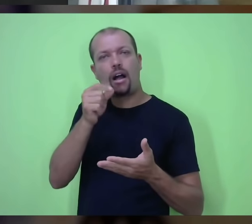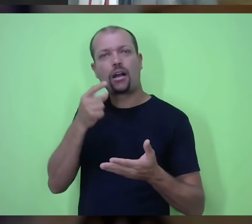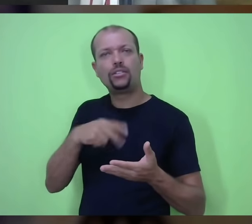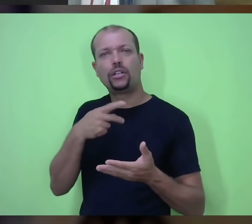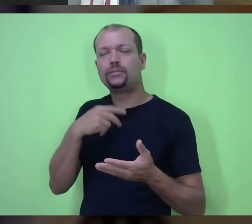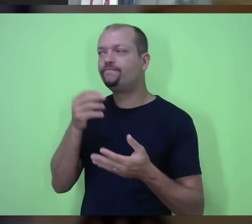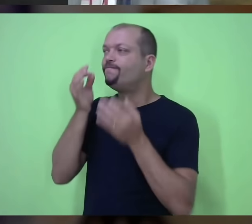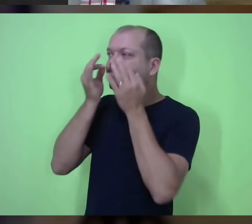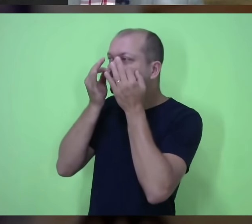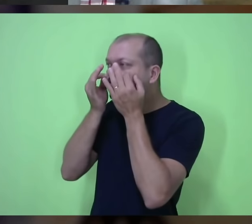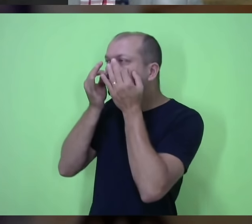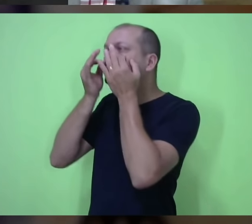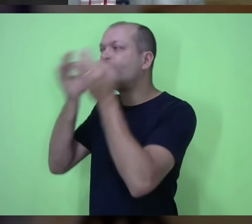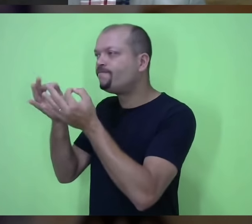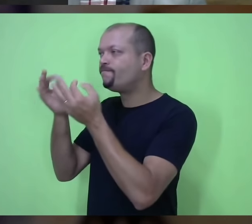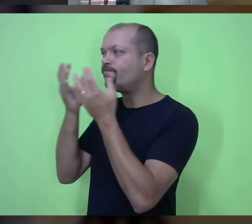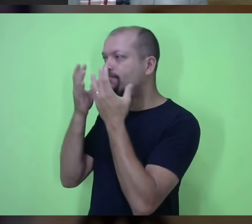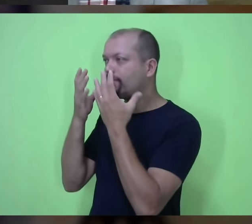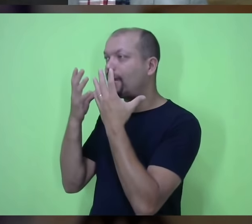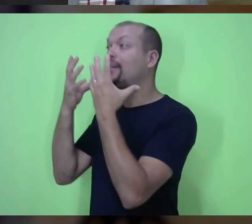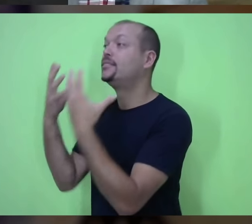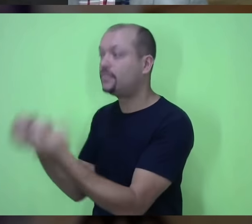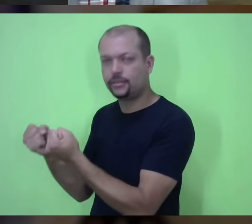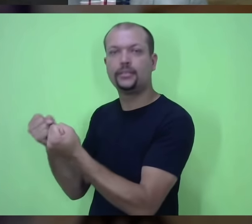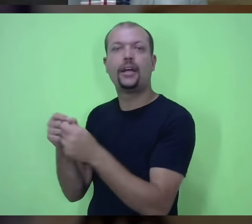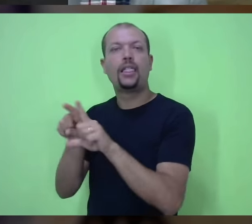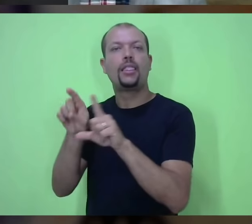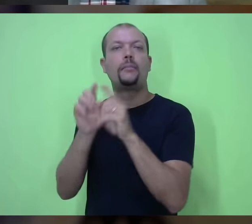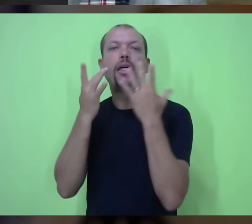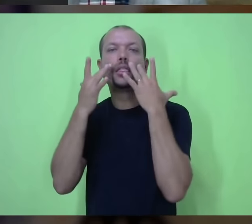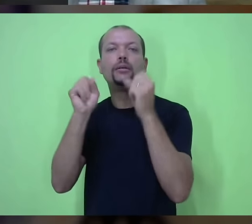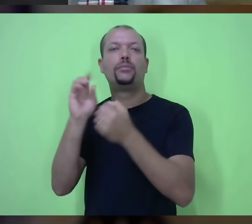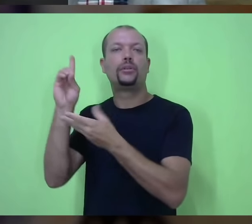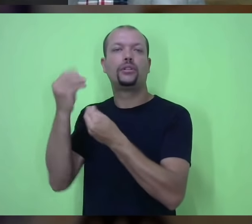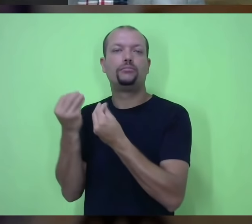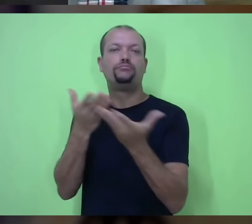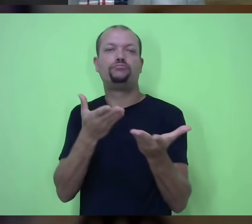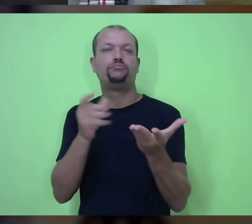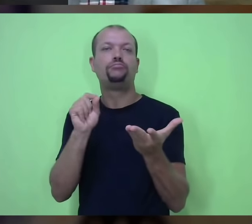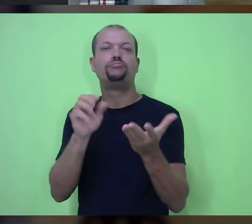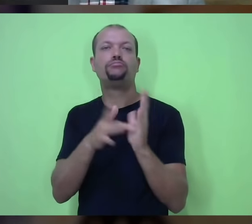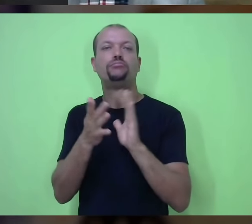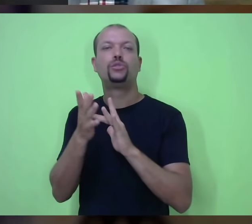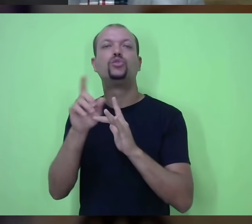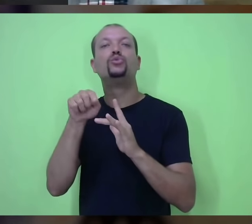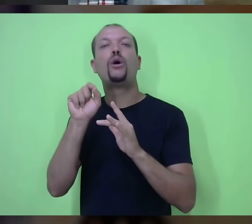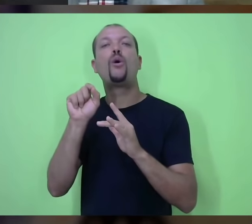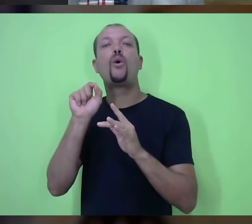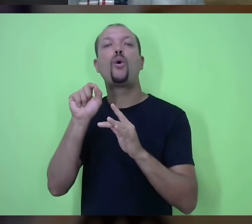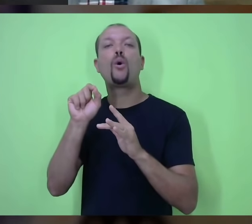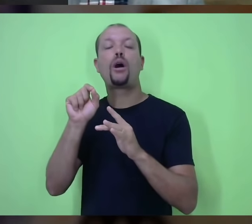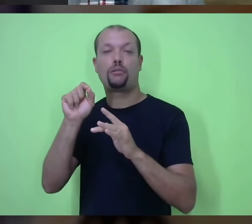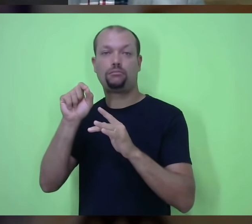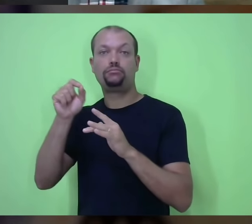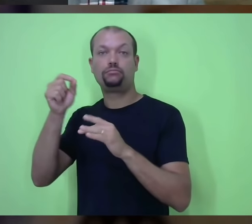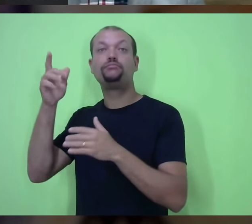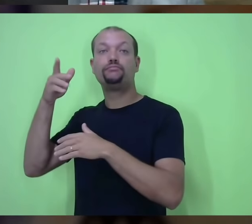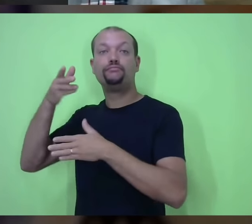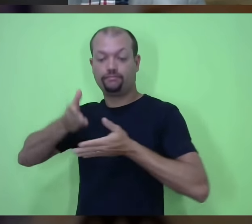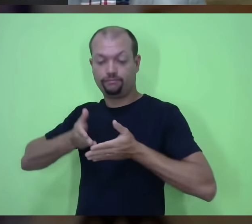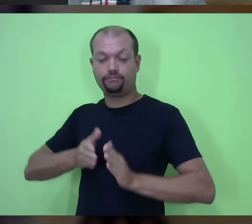gente ouvir ou não ouvir, e fala do testemunho dado por Deus de que Cristo era aquele a ser